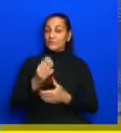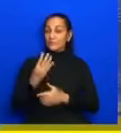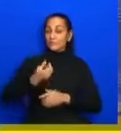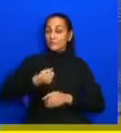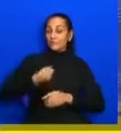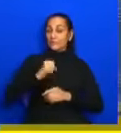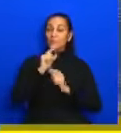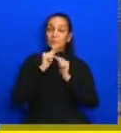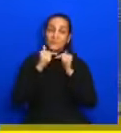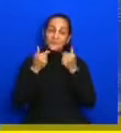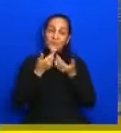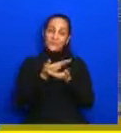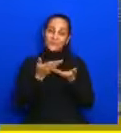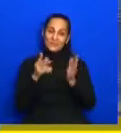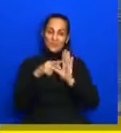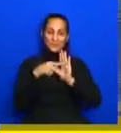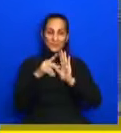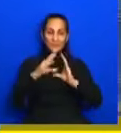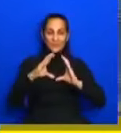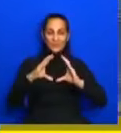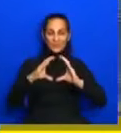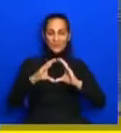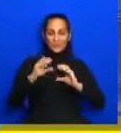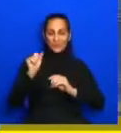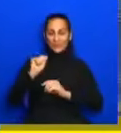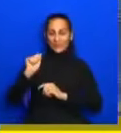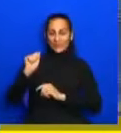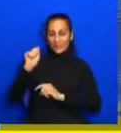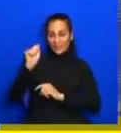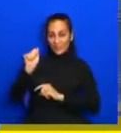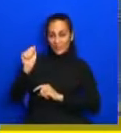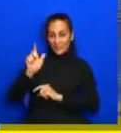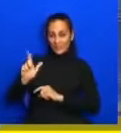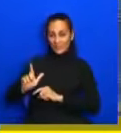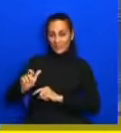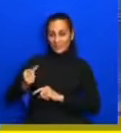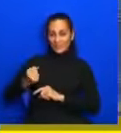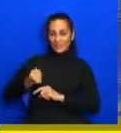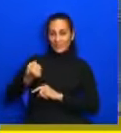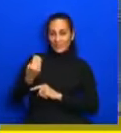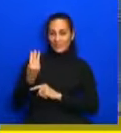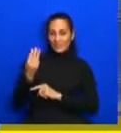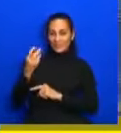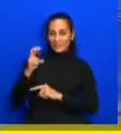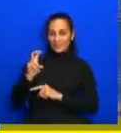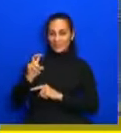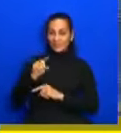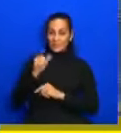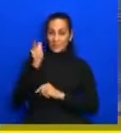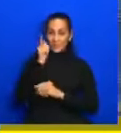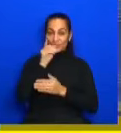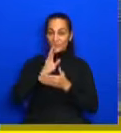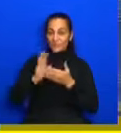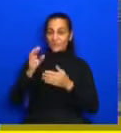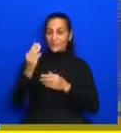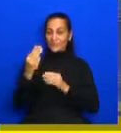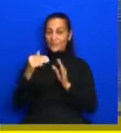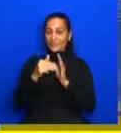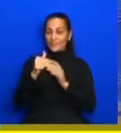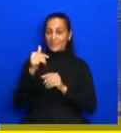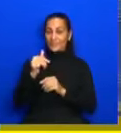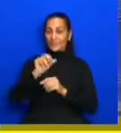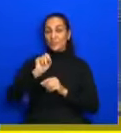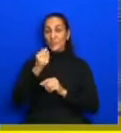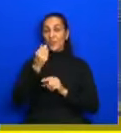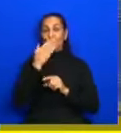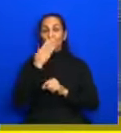4 números, boa sorte para você. Bola azul 35, azul número 35. Você ganha prêmio acertando de 3 a 7